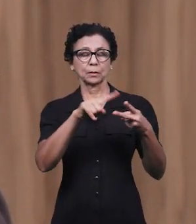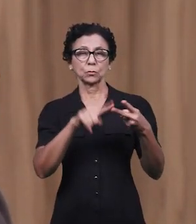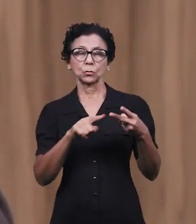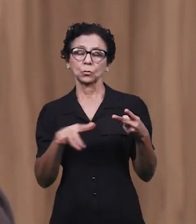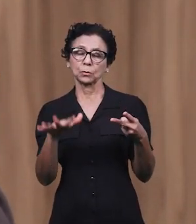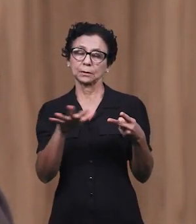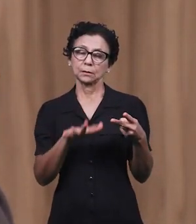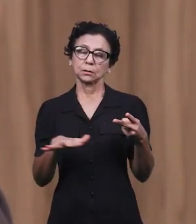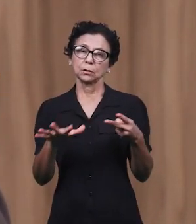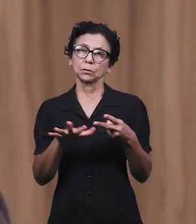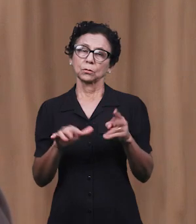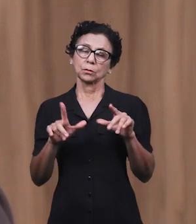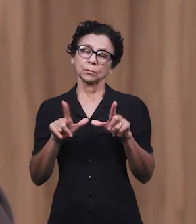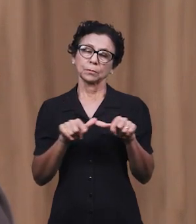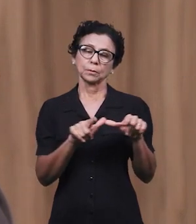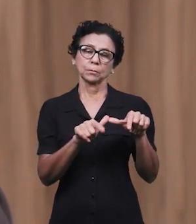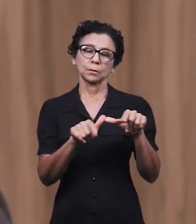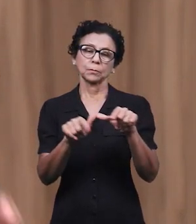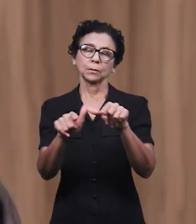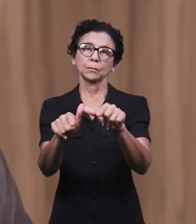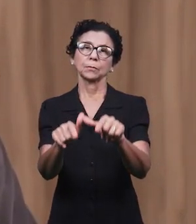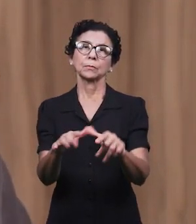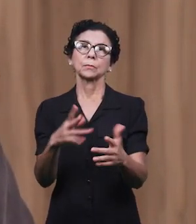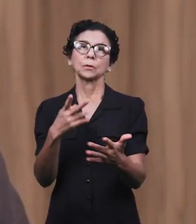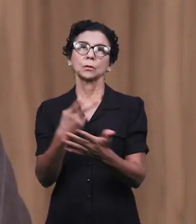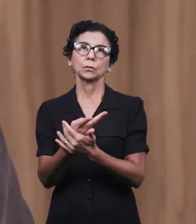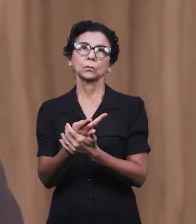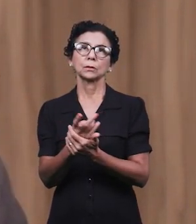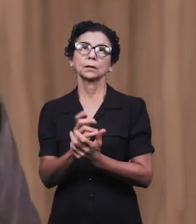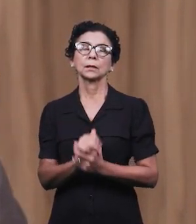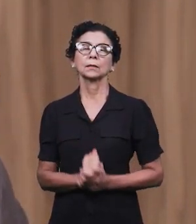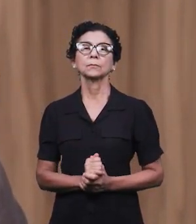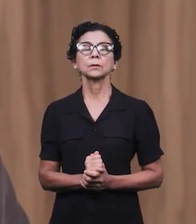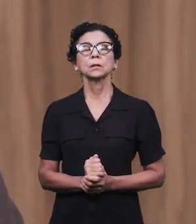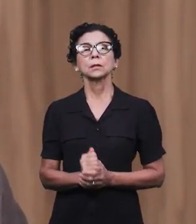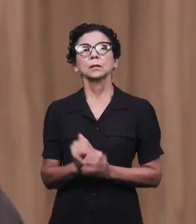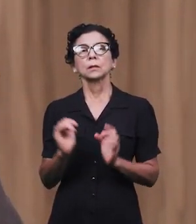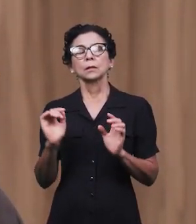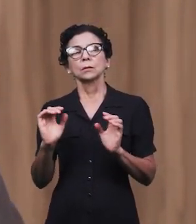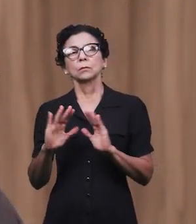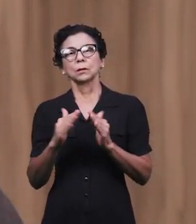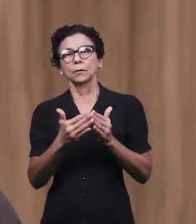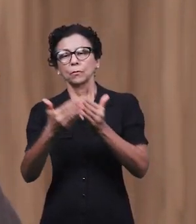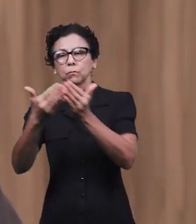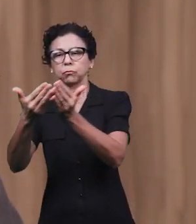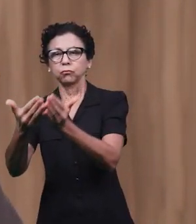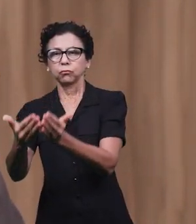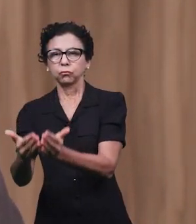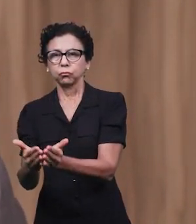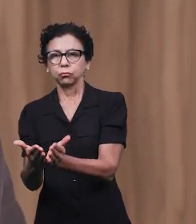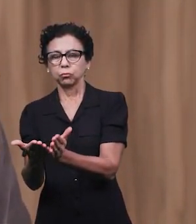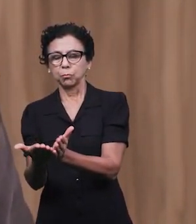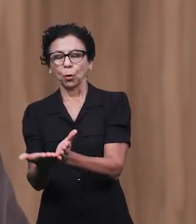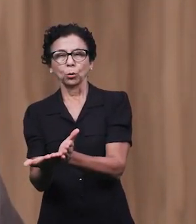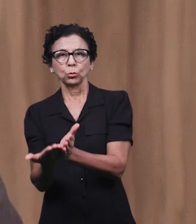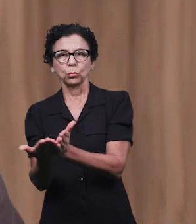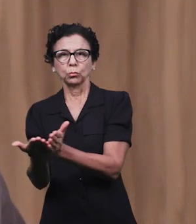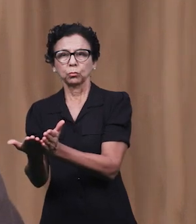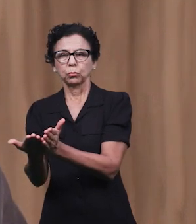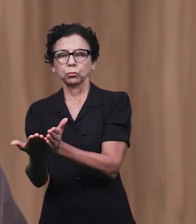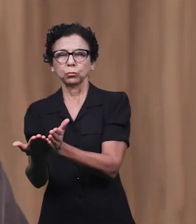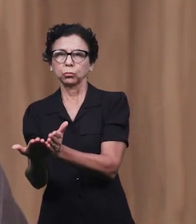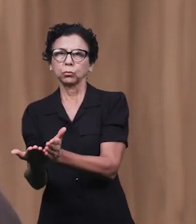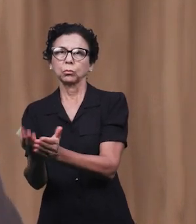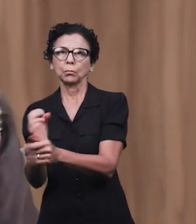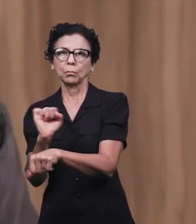É um vento, não é, que acontece. Interessante é que ele era, na época, bem mapeado pelos